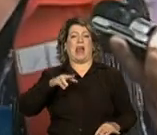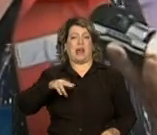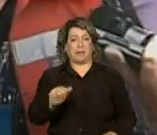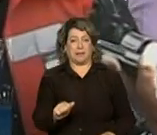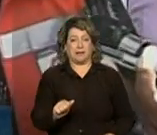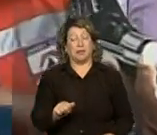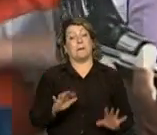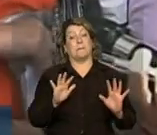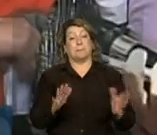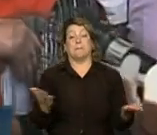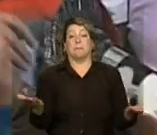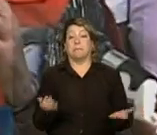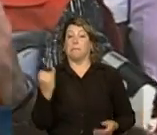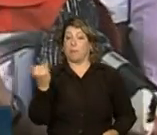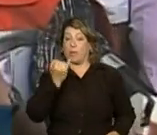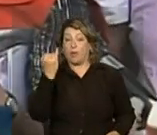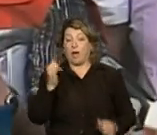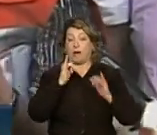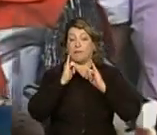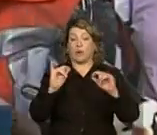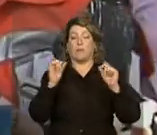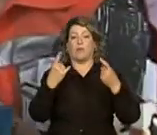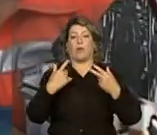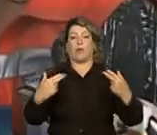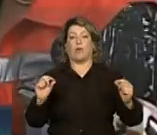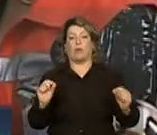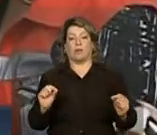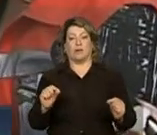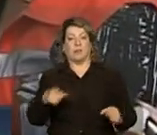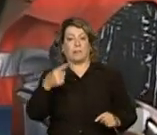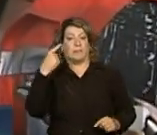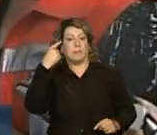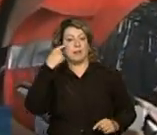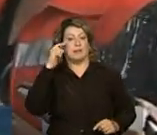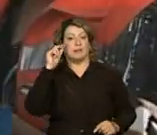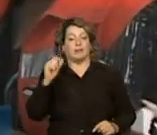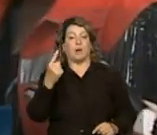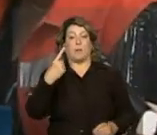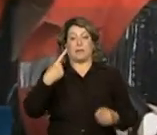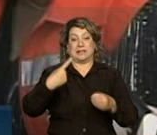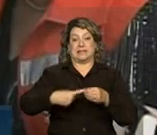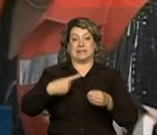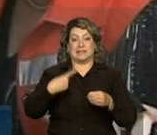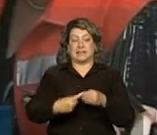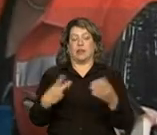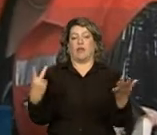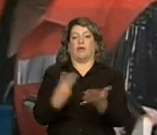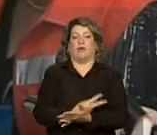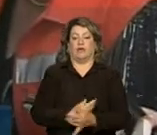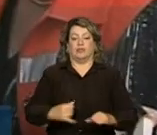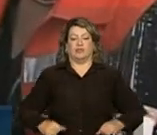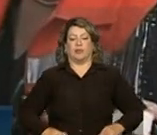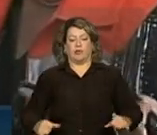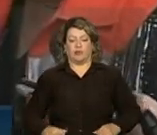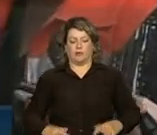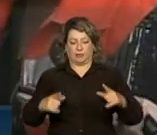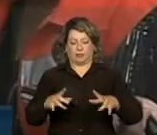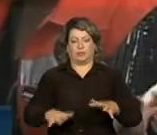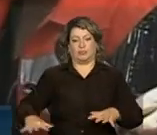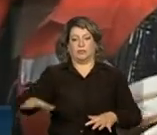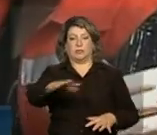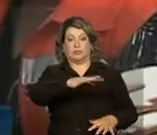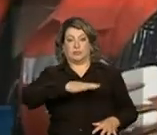Agora, é importante sinalizar o seguinte. Você imagina uma cidade encalhada ali, encaixada,